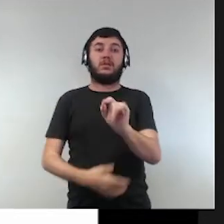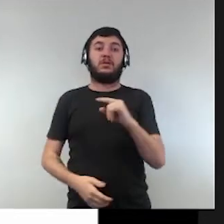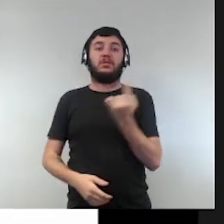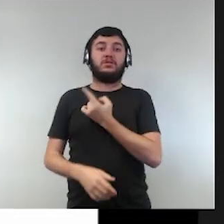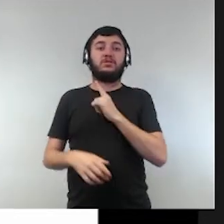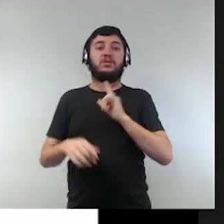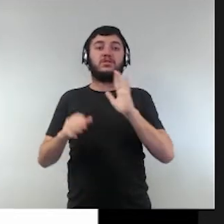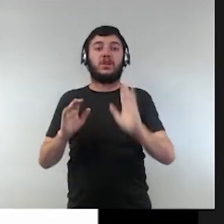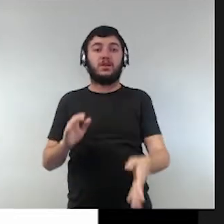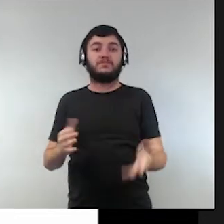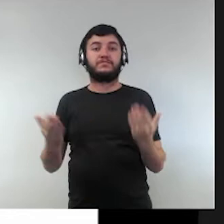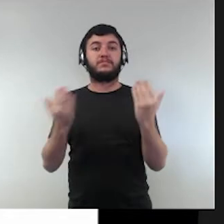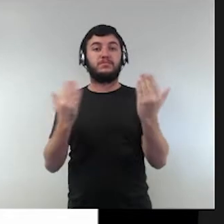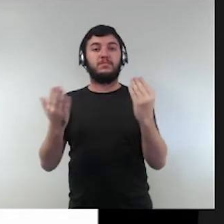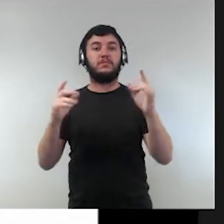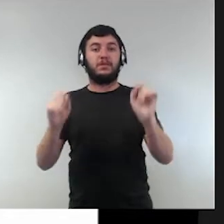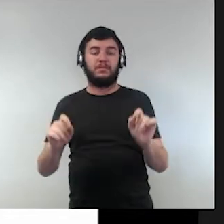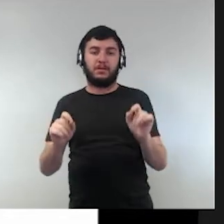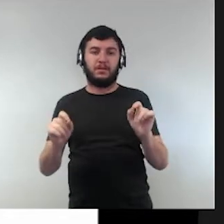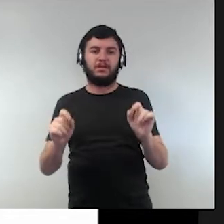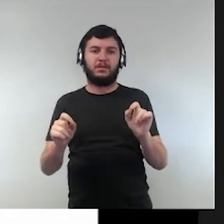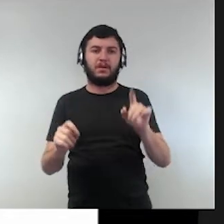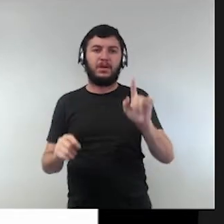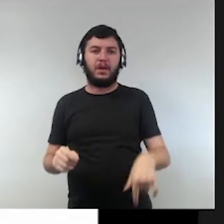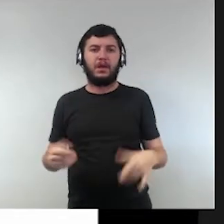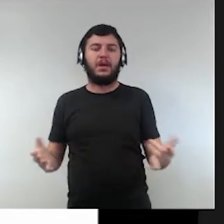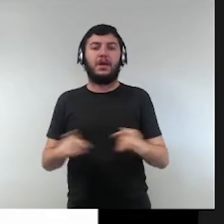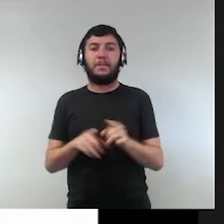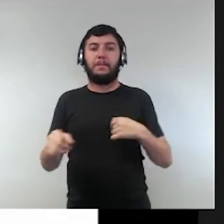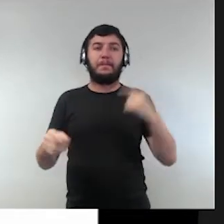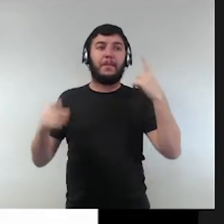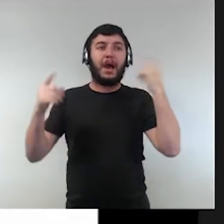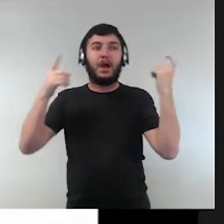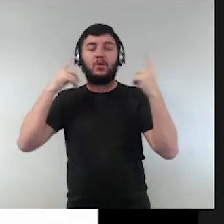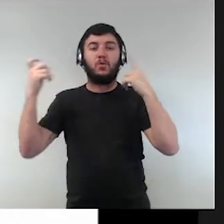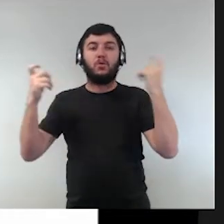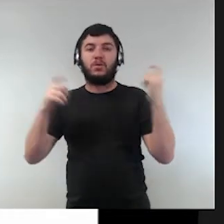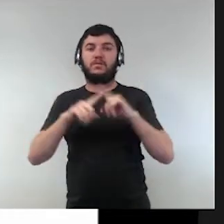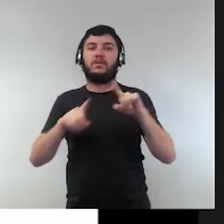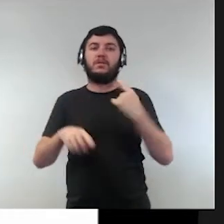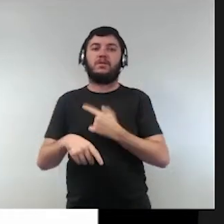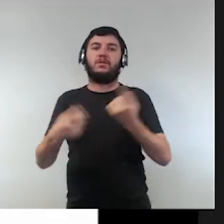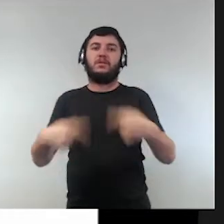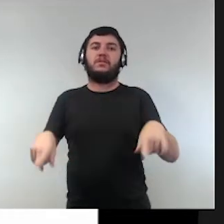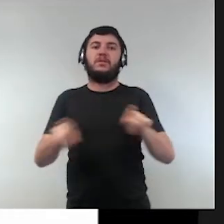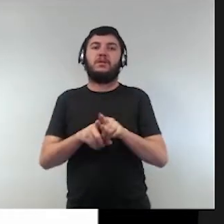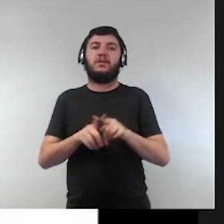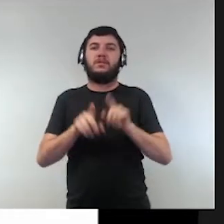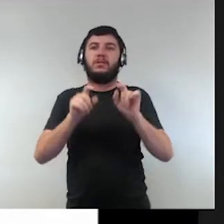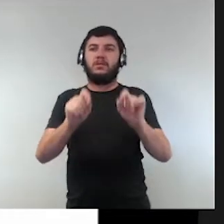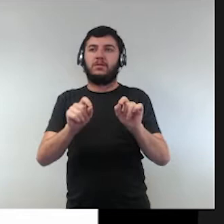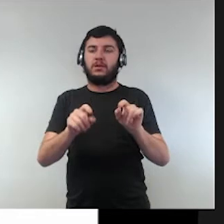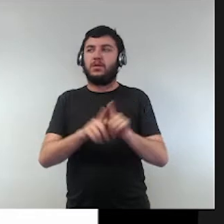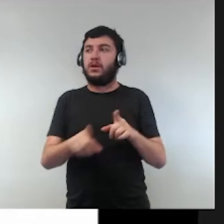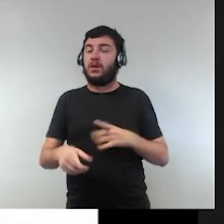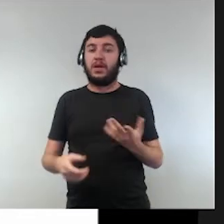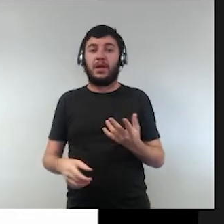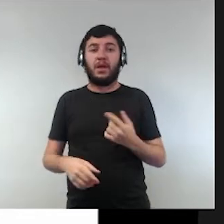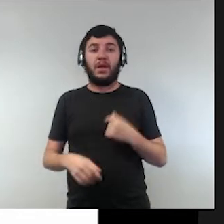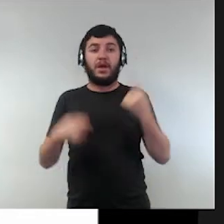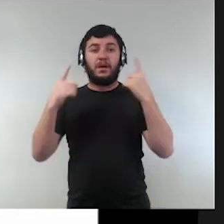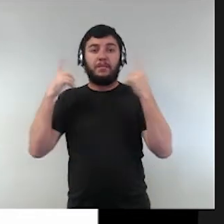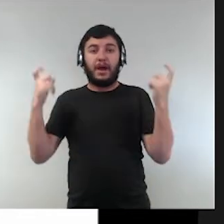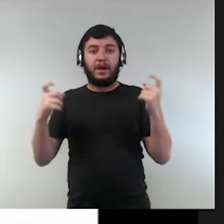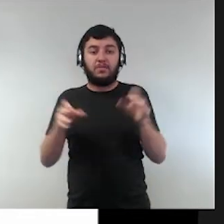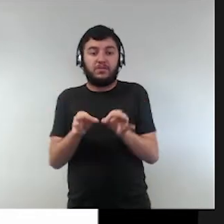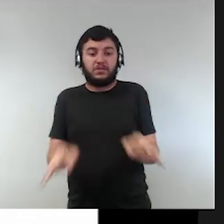barulho. Então, barulho é barulho para qualquer um. É preciso acabar com essa inconstância de se não suportar barulhos pequenos de